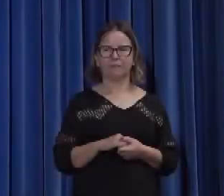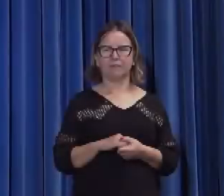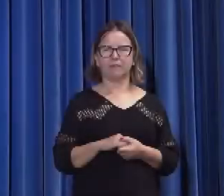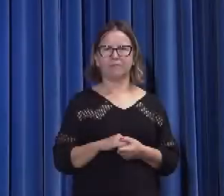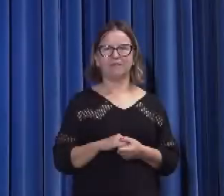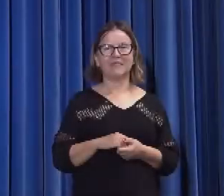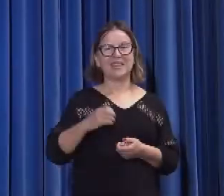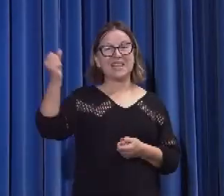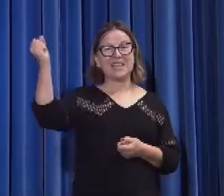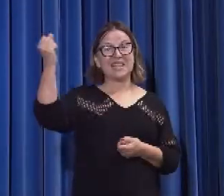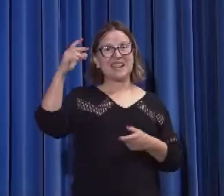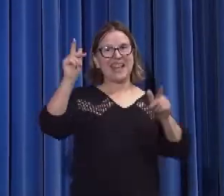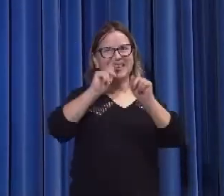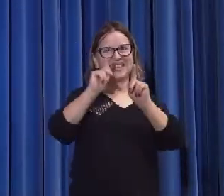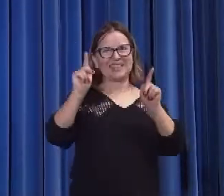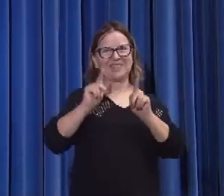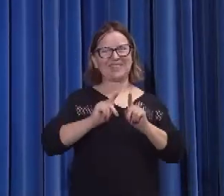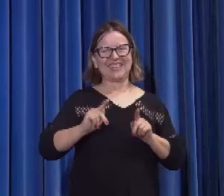Graça e paz.